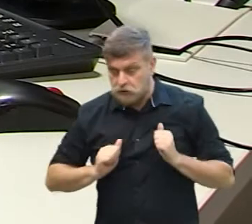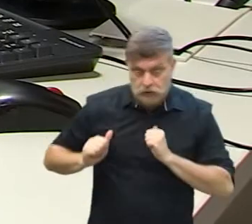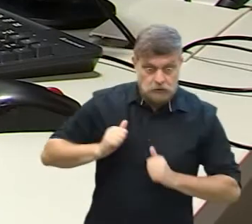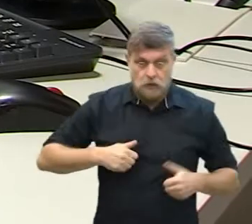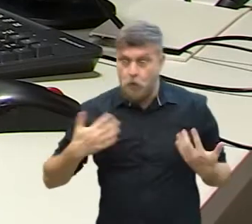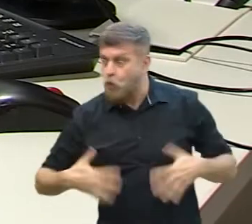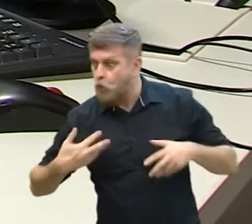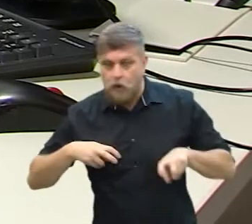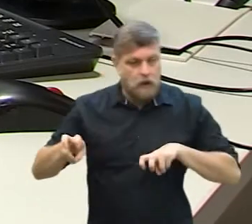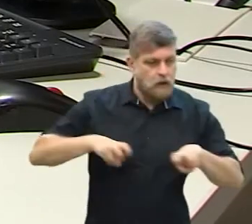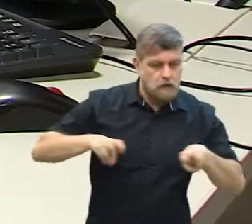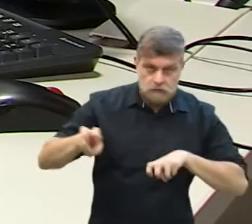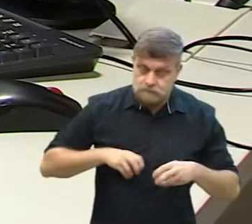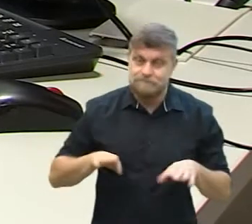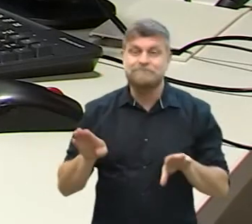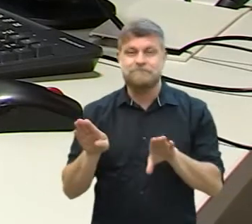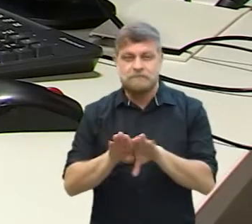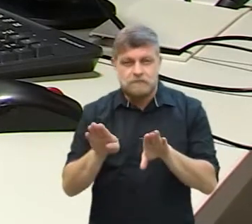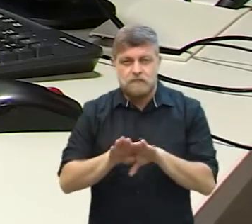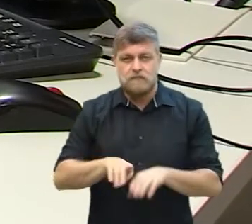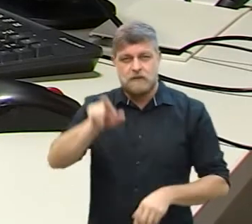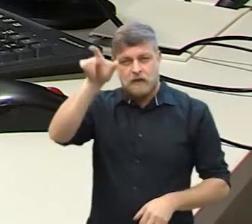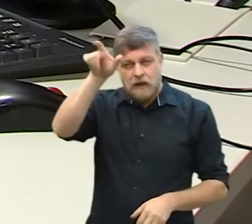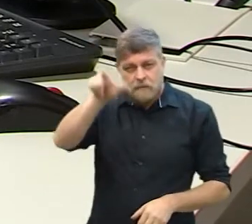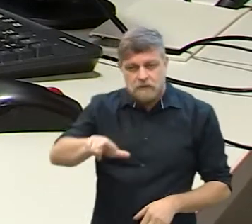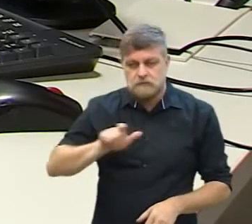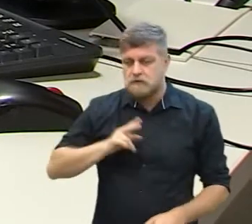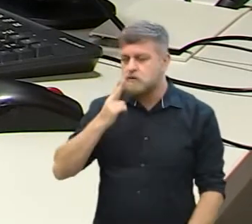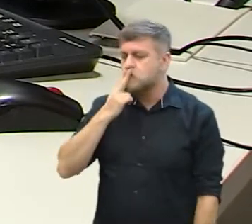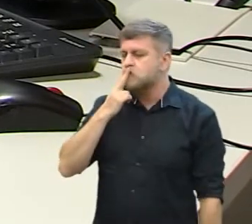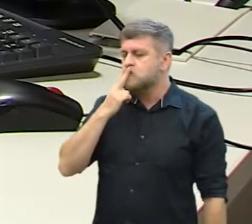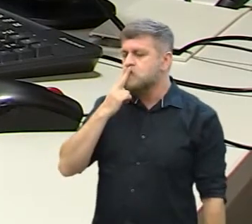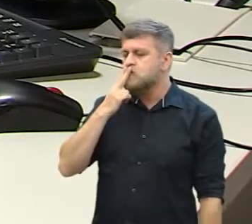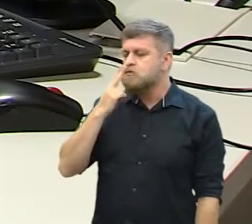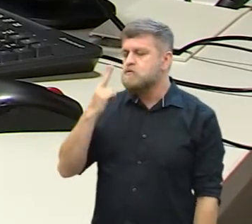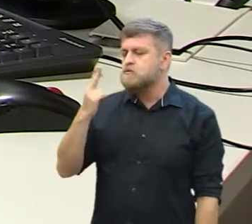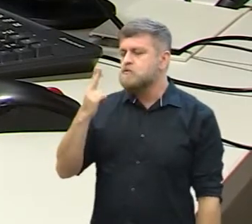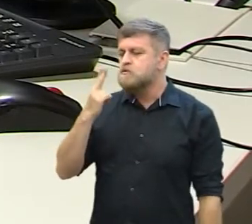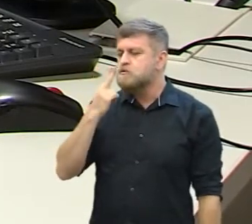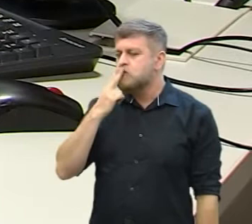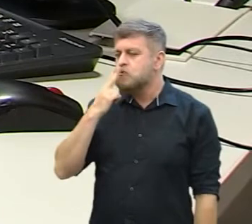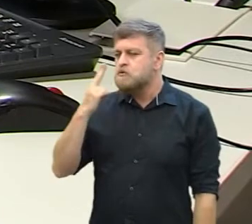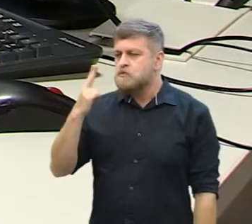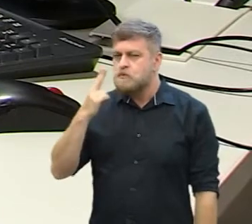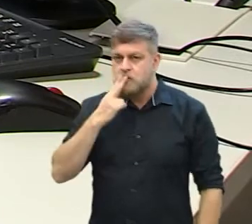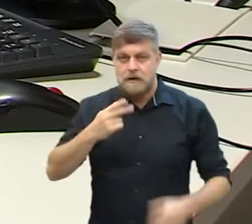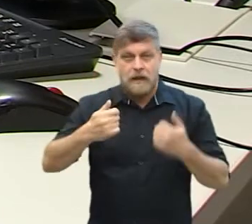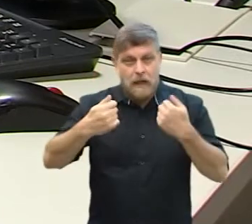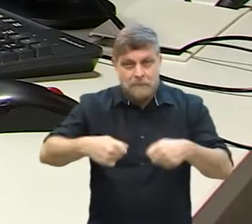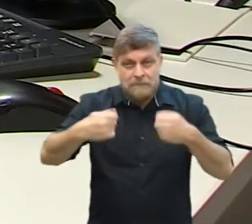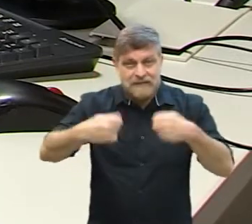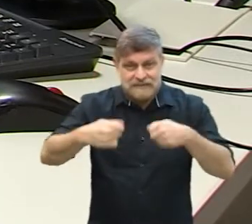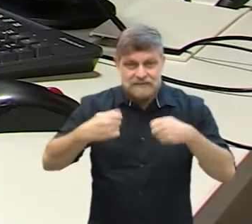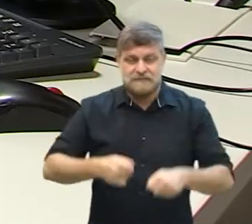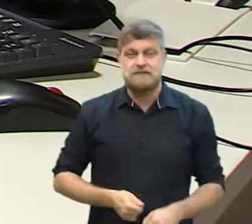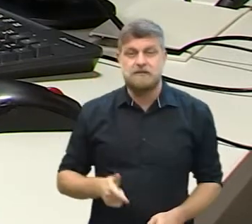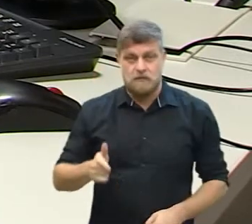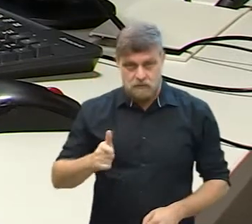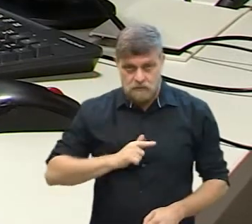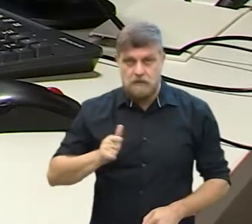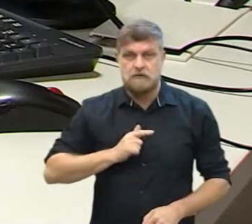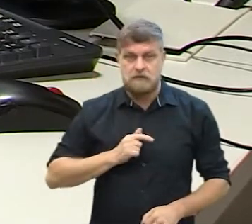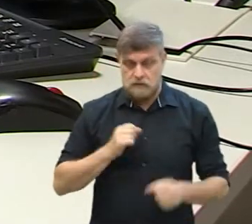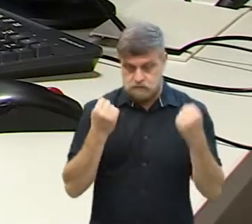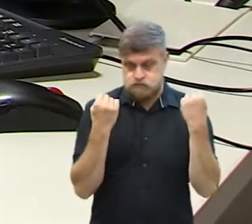ansiedade, até pessoas que também fazem uso de tabagismo e às vezes precisam, de uma certa